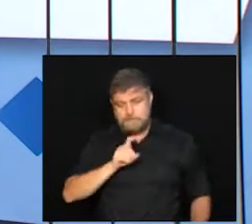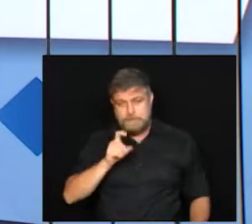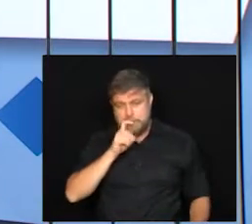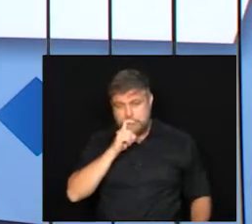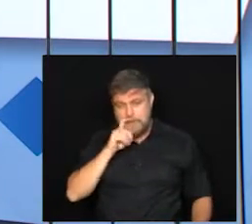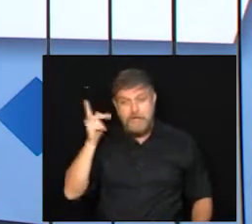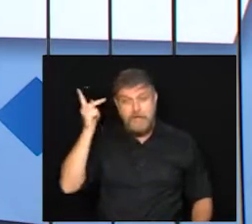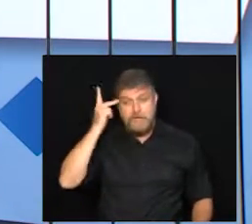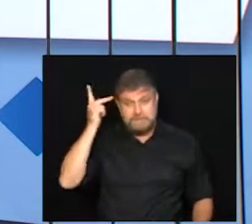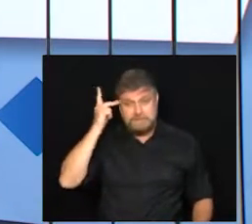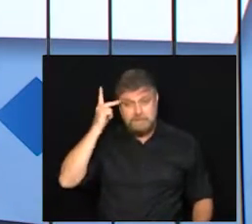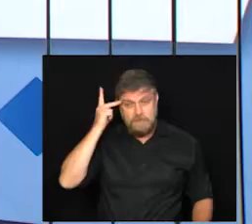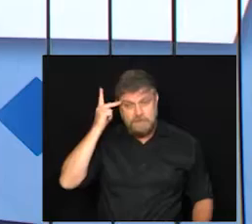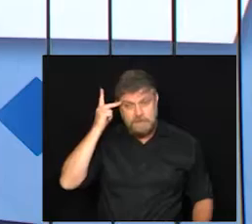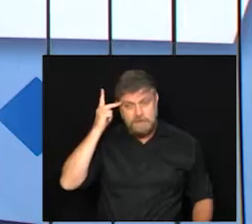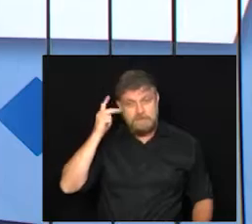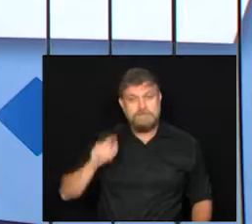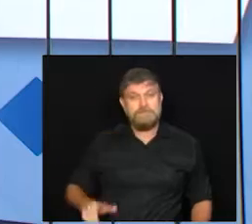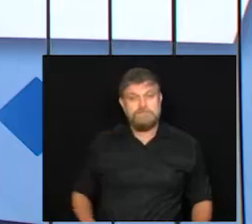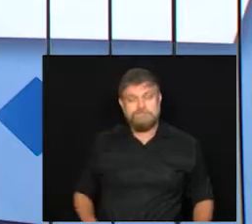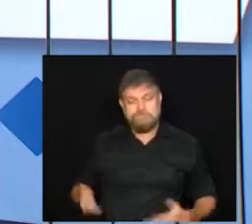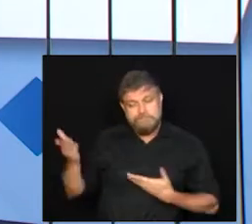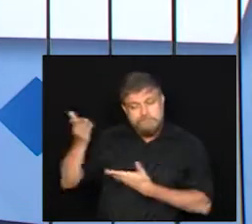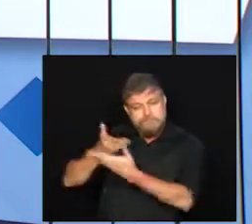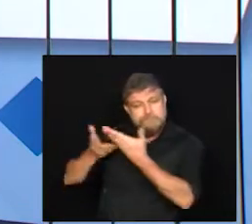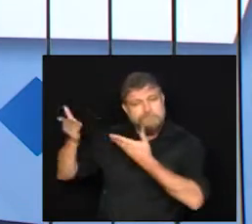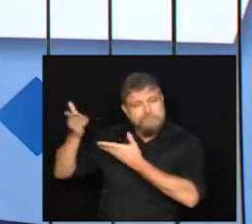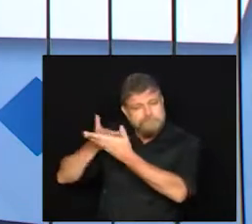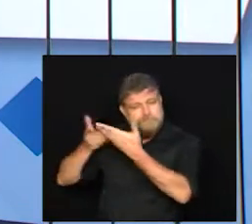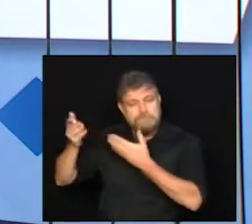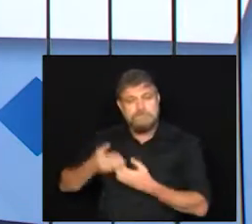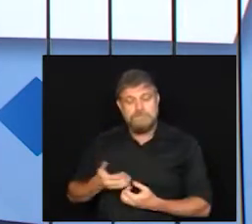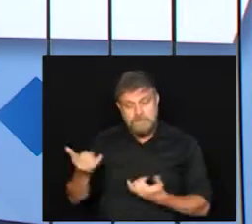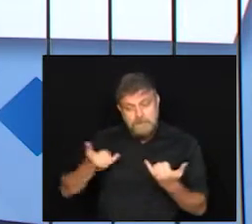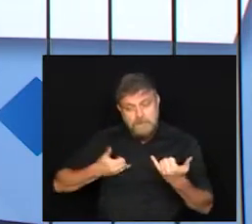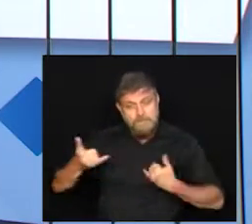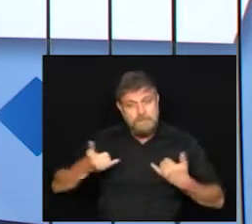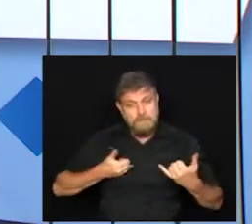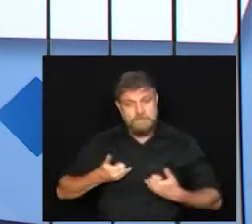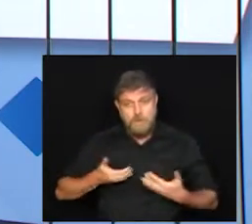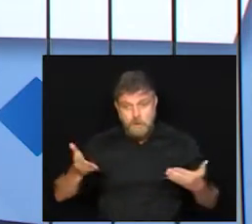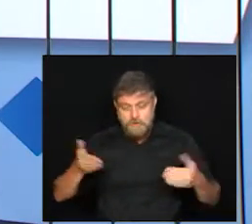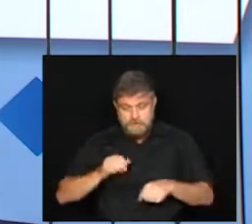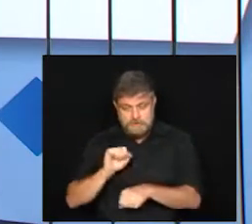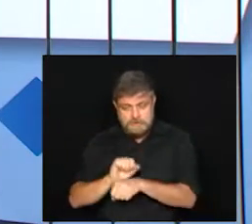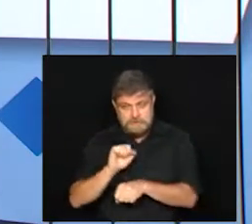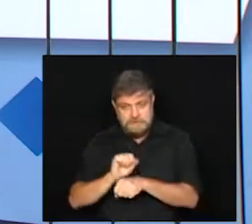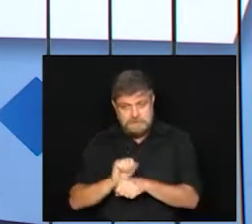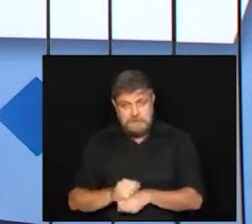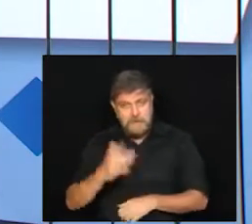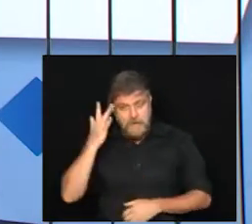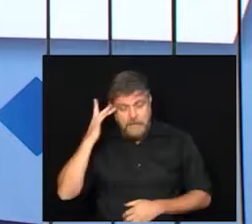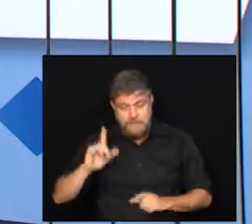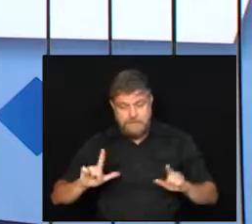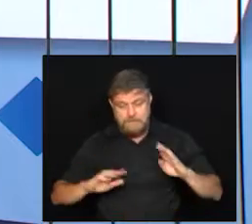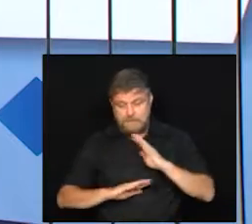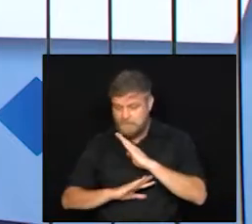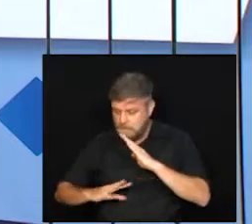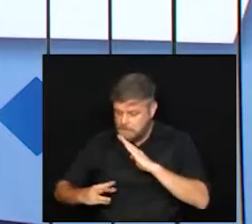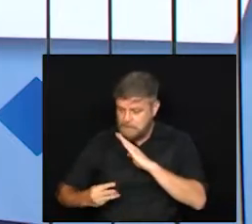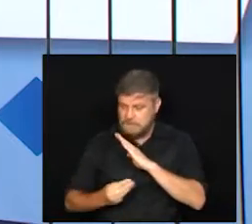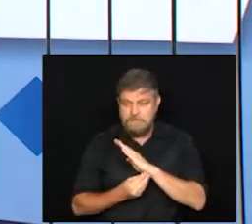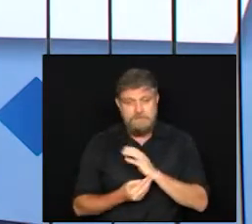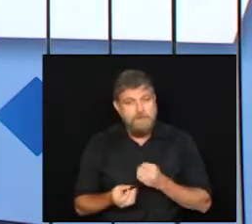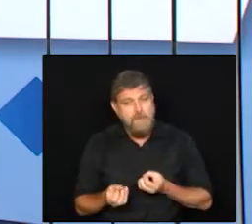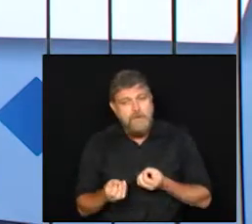Paulo, para trazer essas informações. E a gente aguarda ainda hoje e amanhã traremos aqui no Câmara Total também